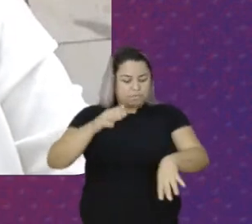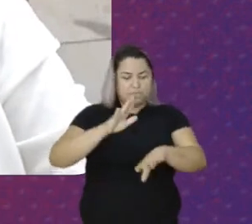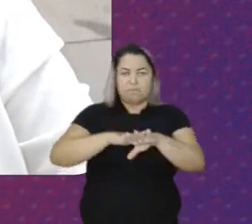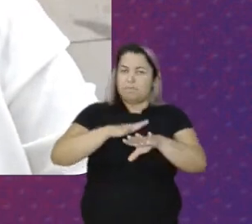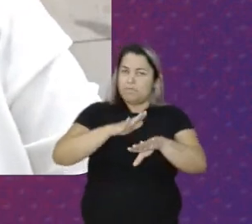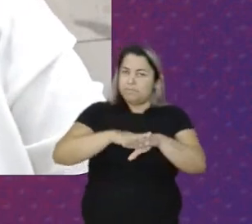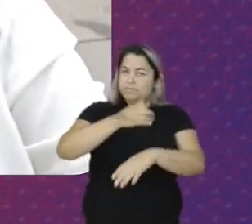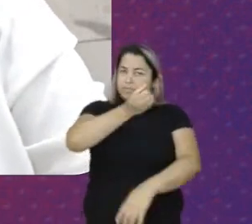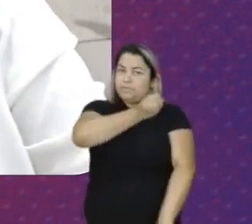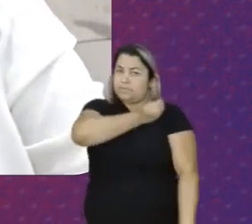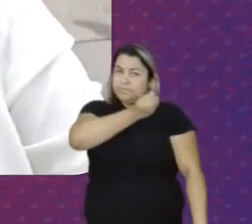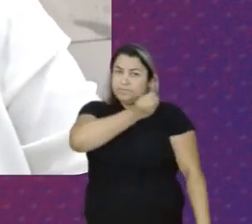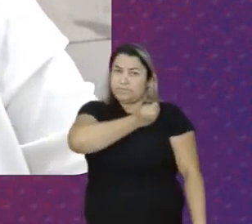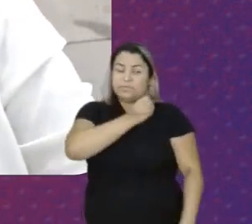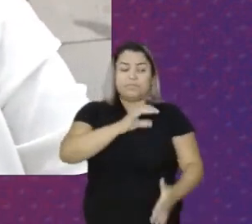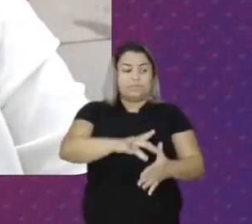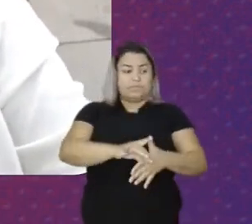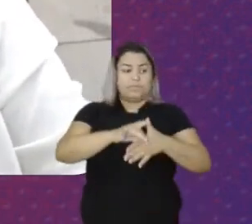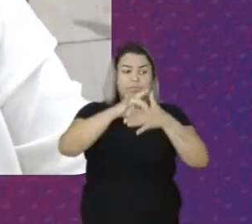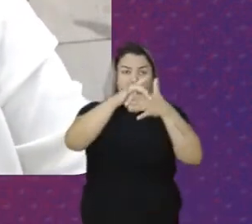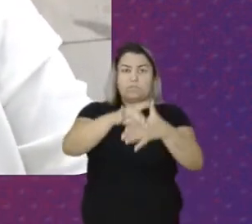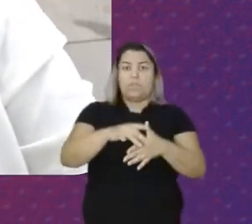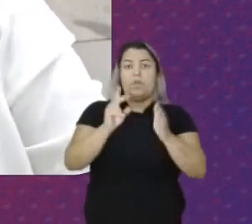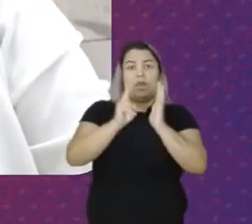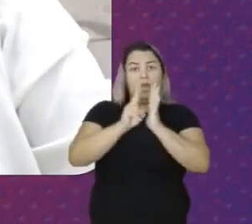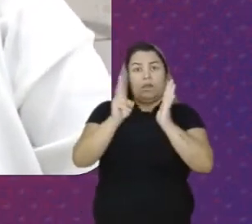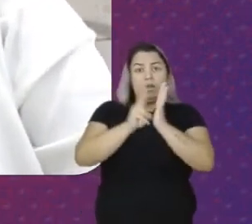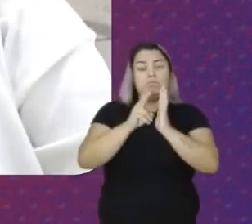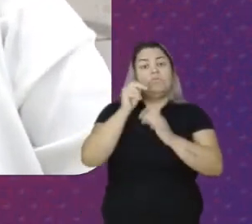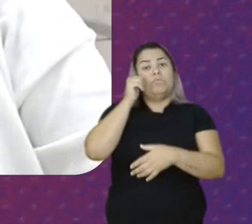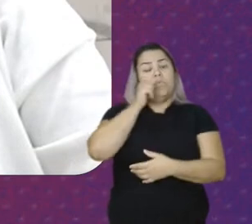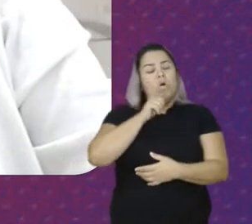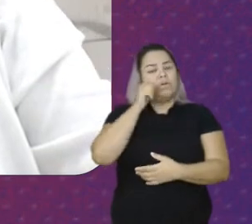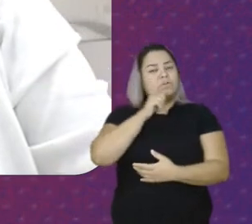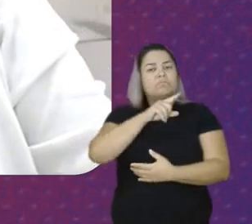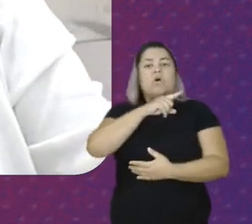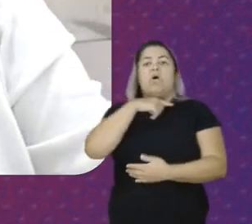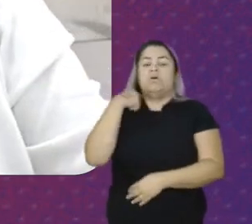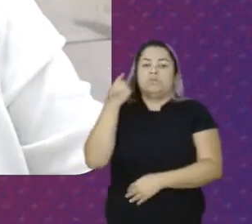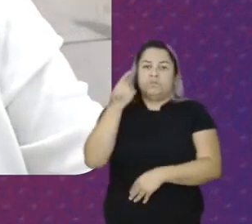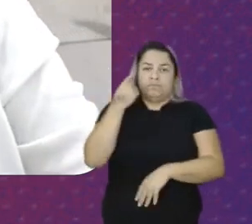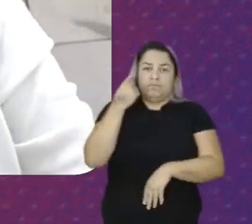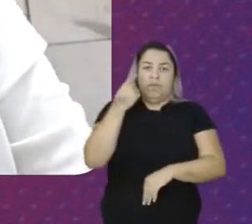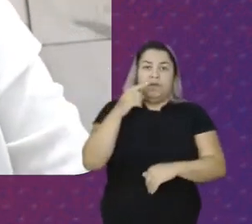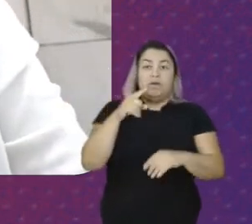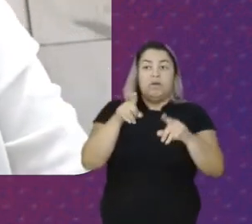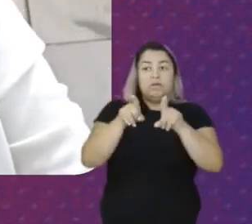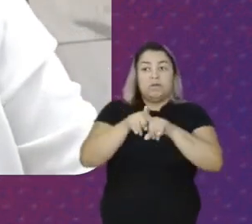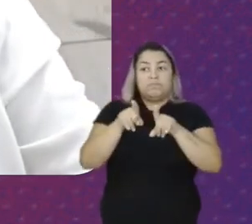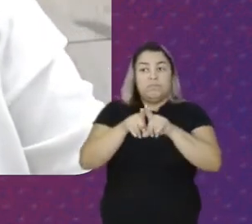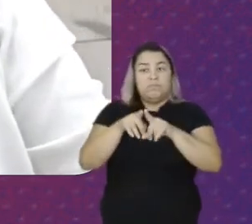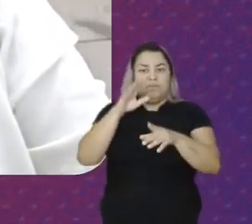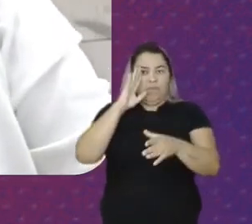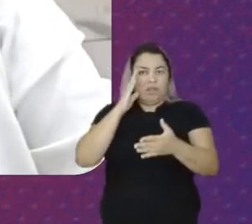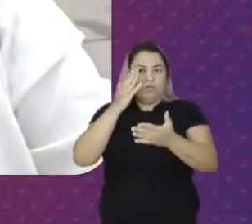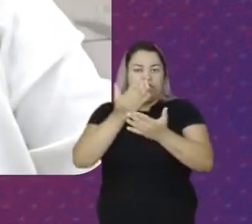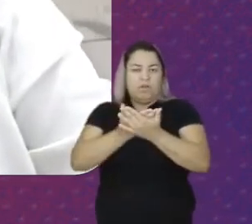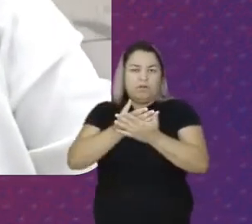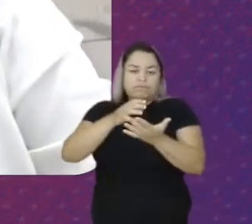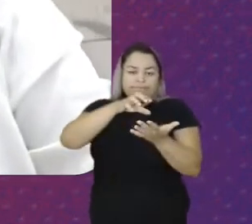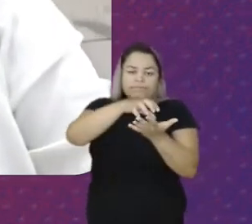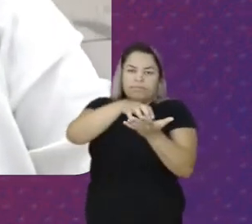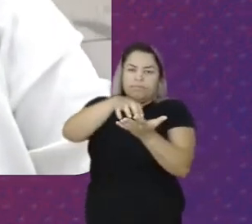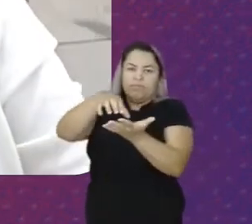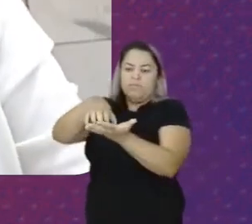de inúmeras lideranças indígenas, mulheres, que foram mortas por lutarem pelo direito à demarcação do